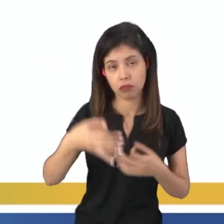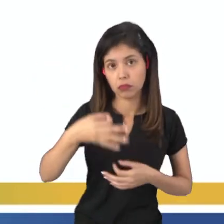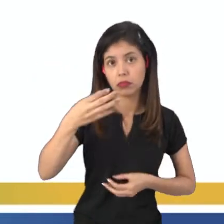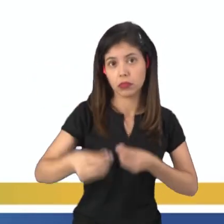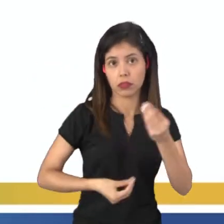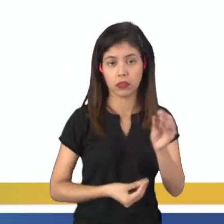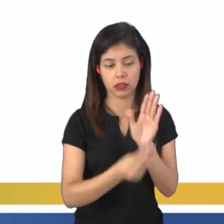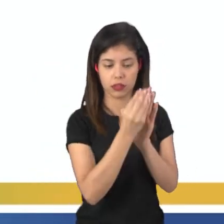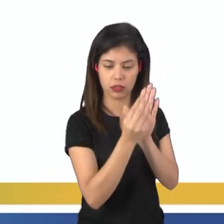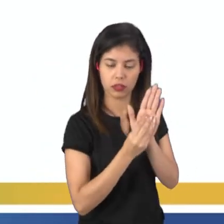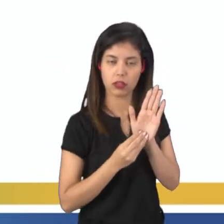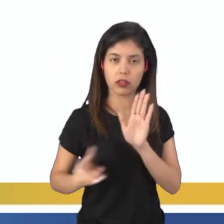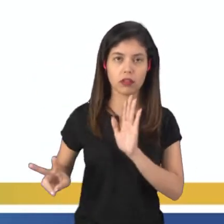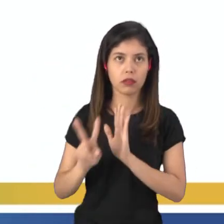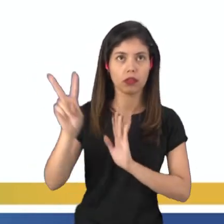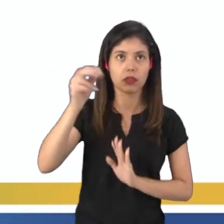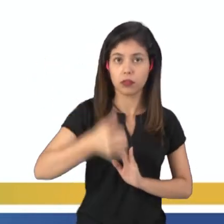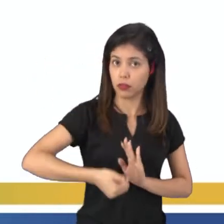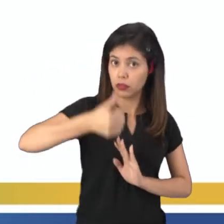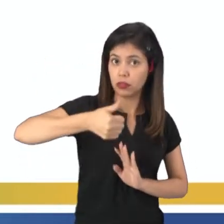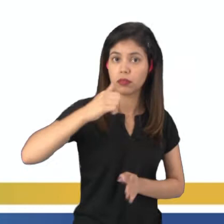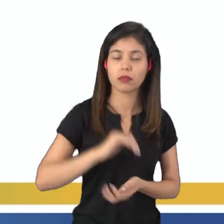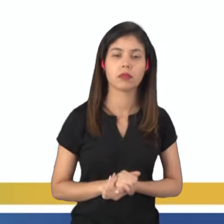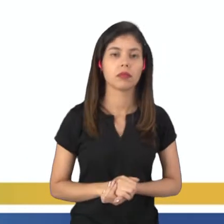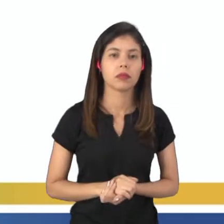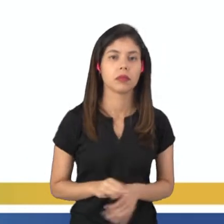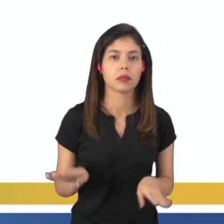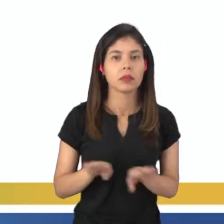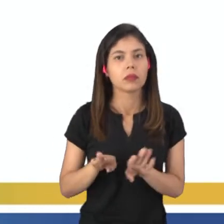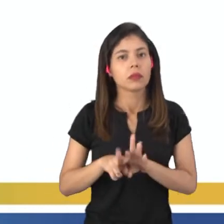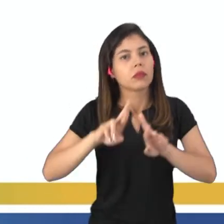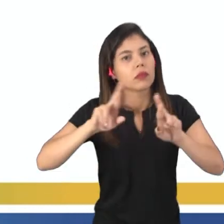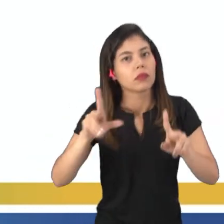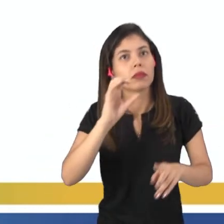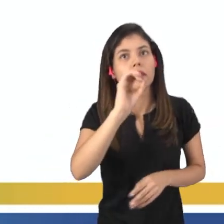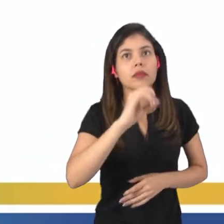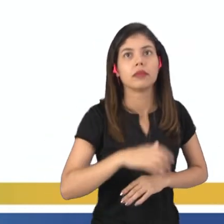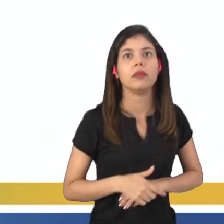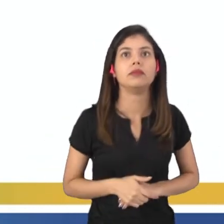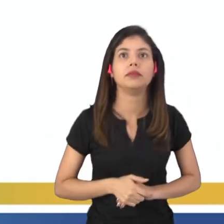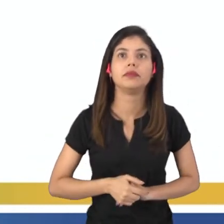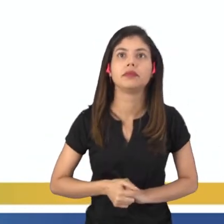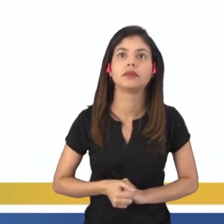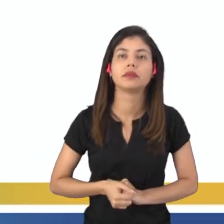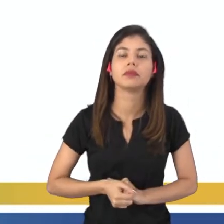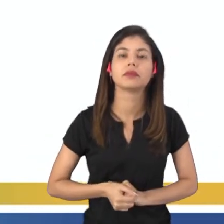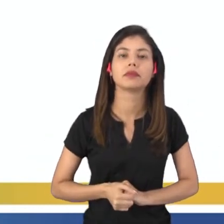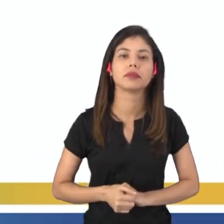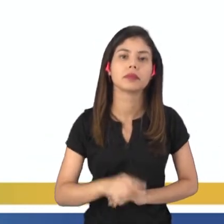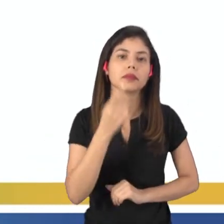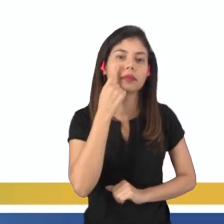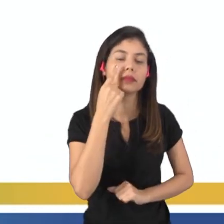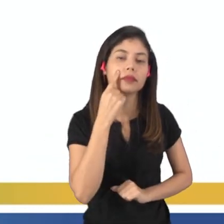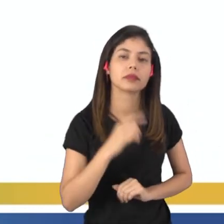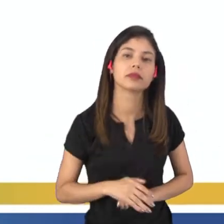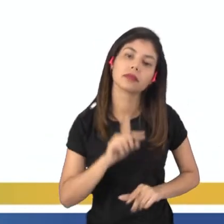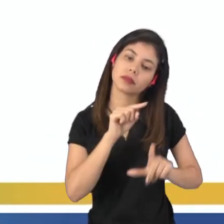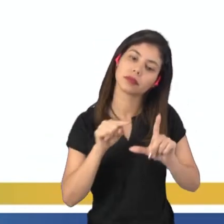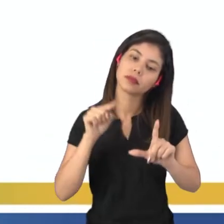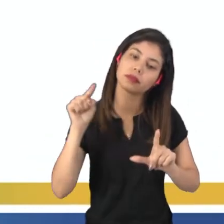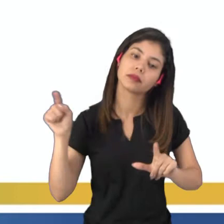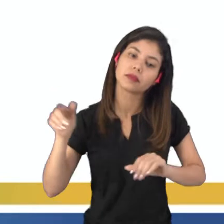de dados valores positivos, né? E que sejam também diferentes de zero. Então, observe esse gráfico